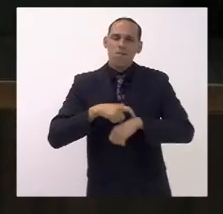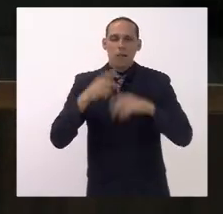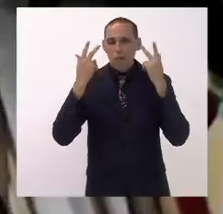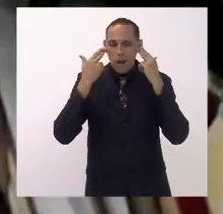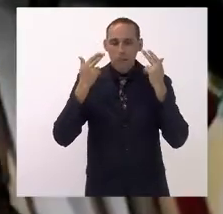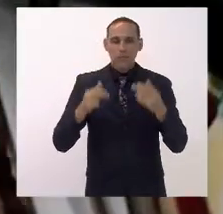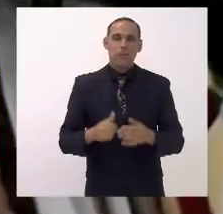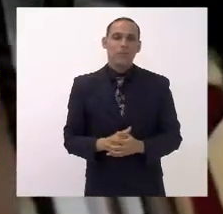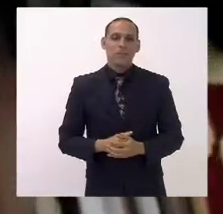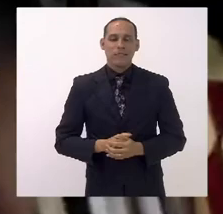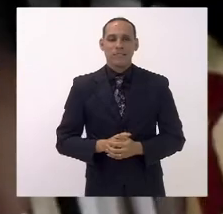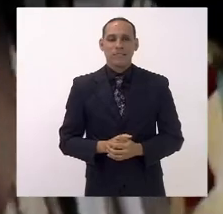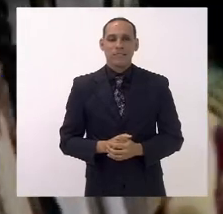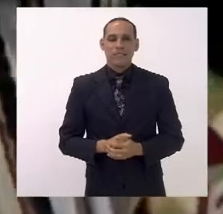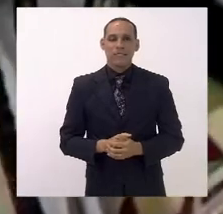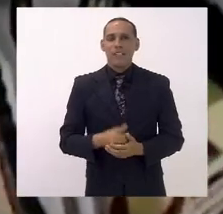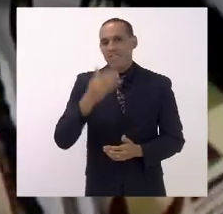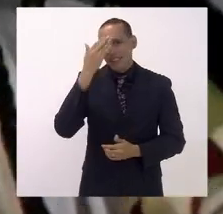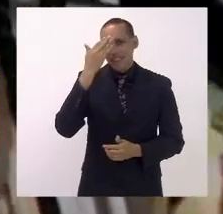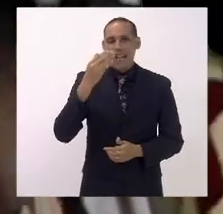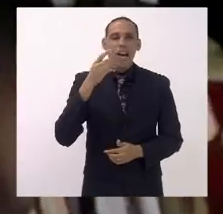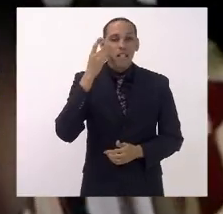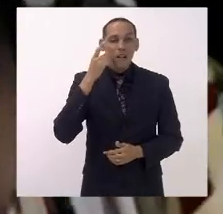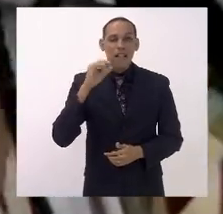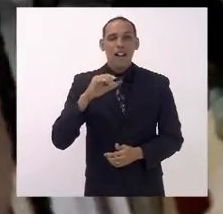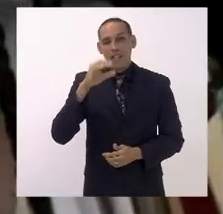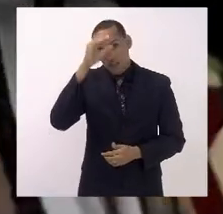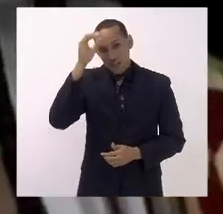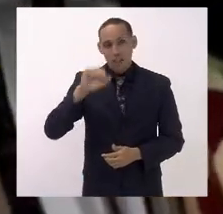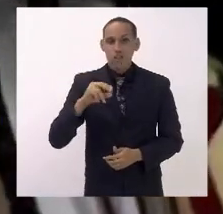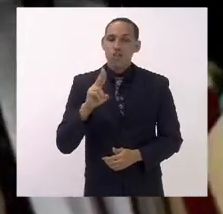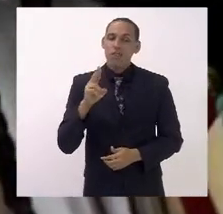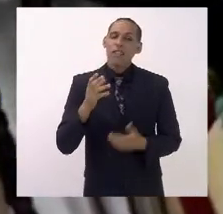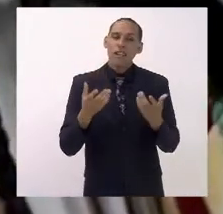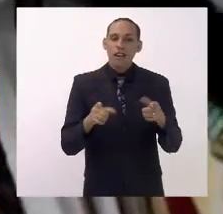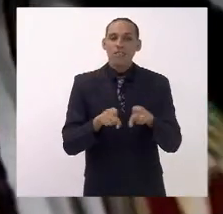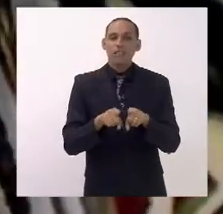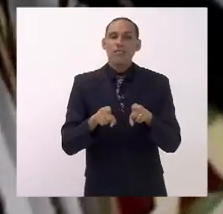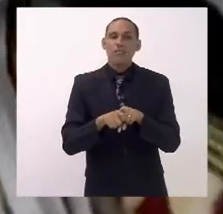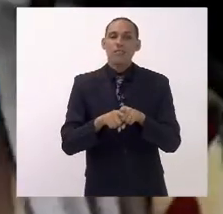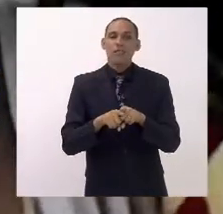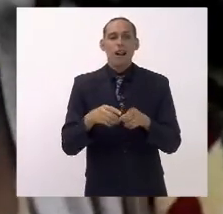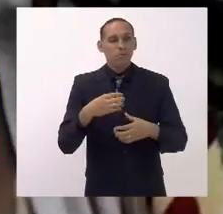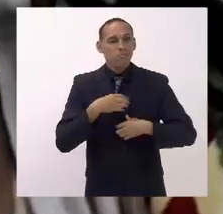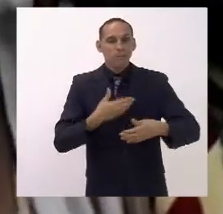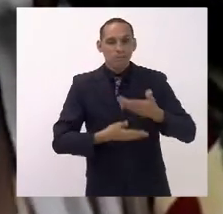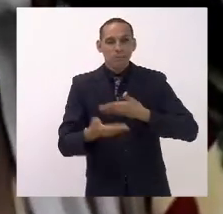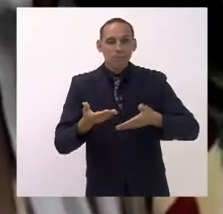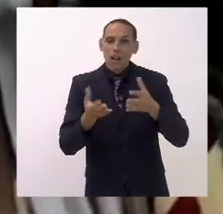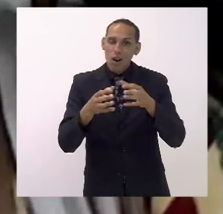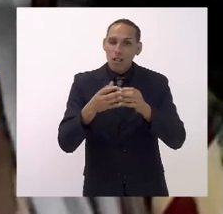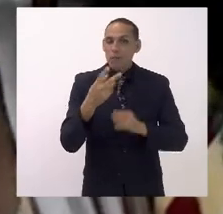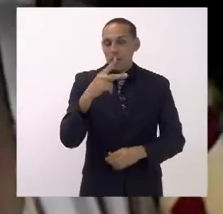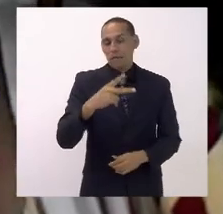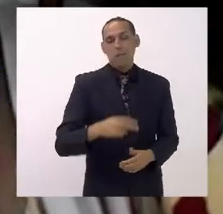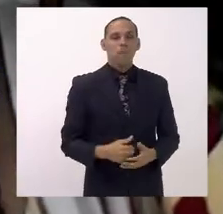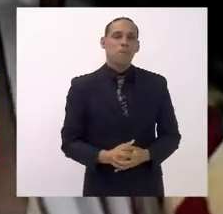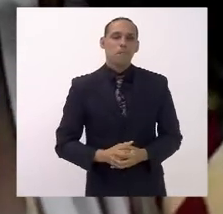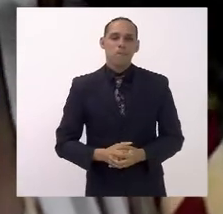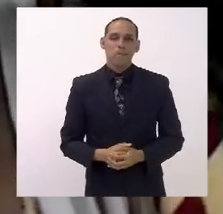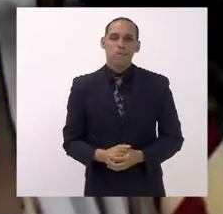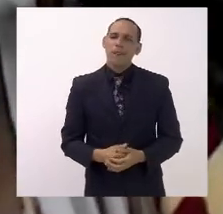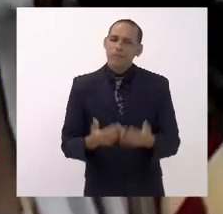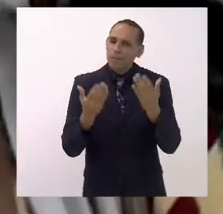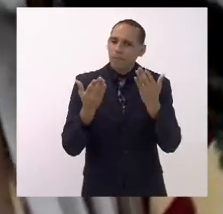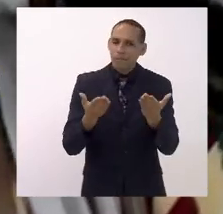regimental. Obrigada, deputada Tia Ju. Quero também aí prestar toda a minha solidariedade à sua equipe, à